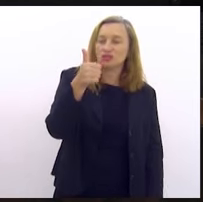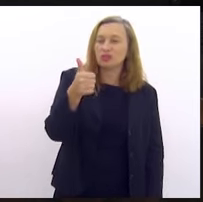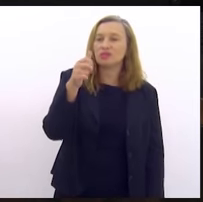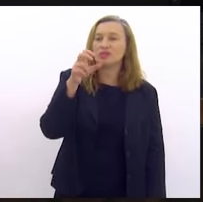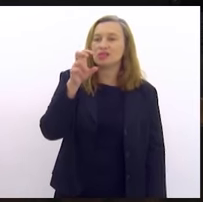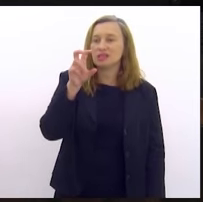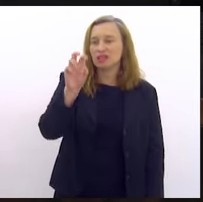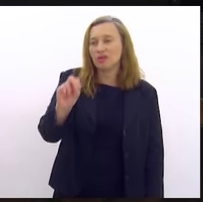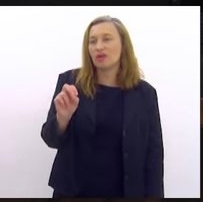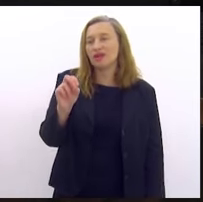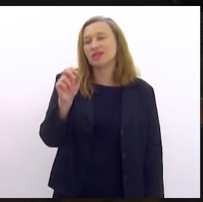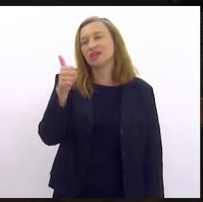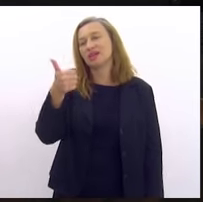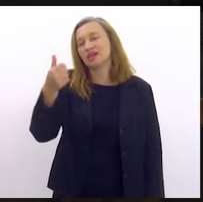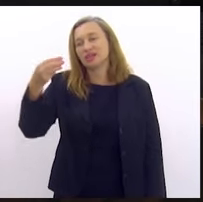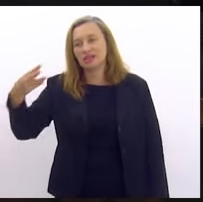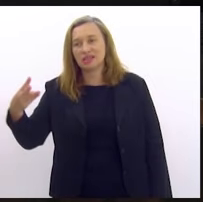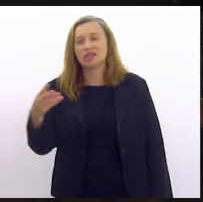2150/13,